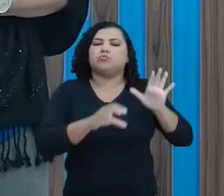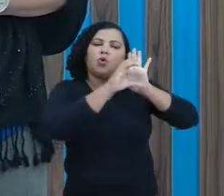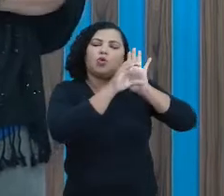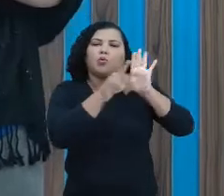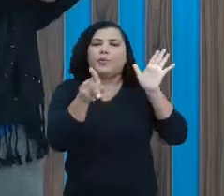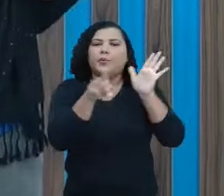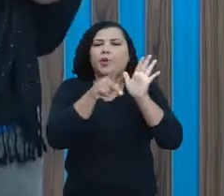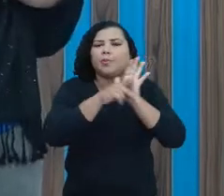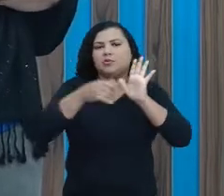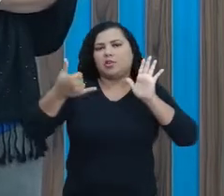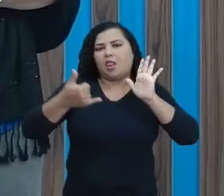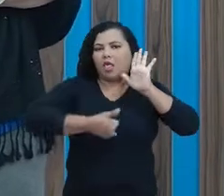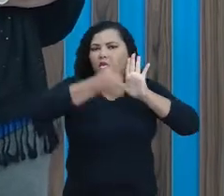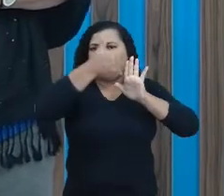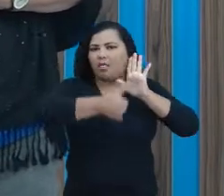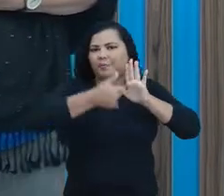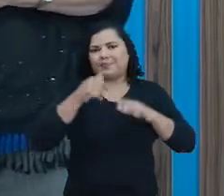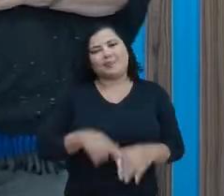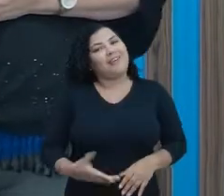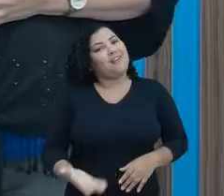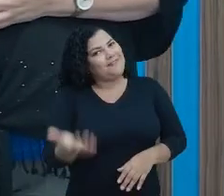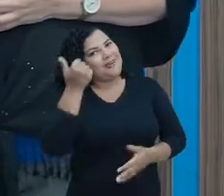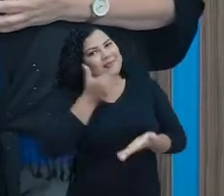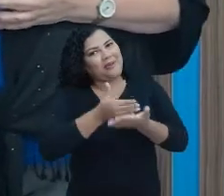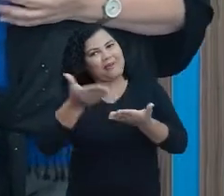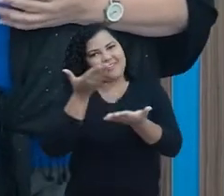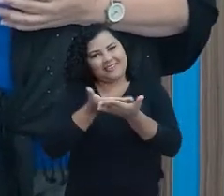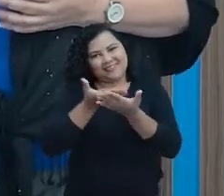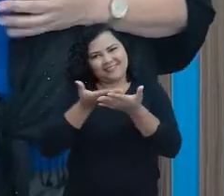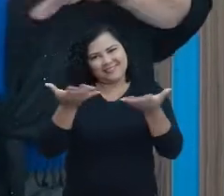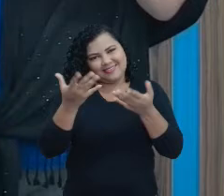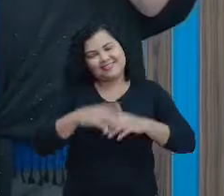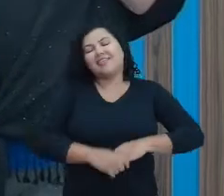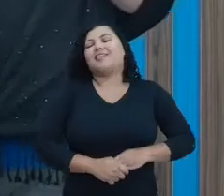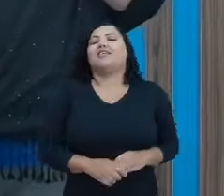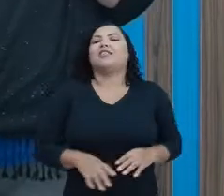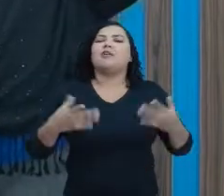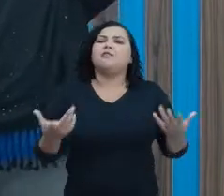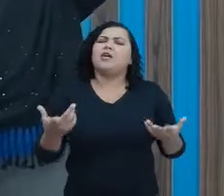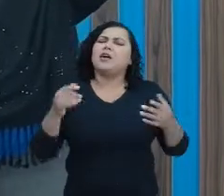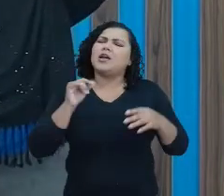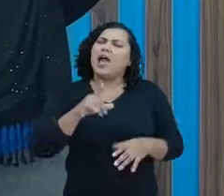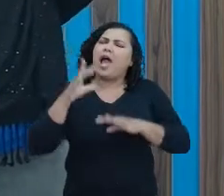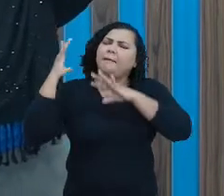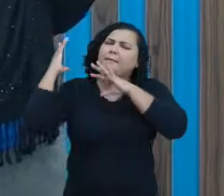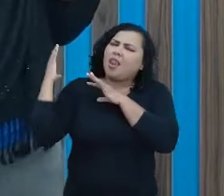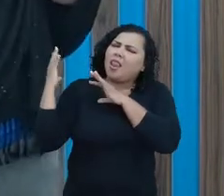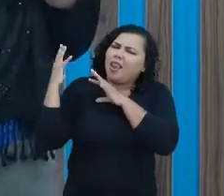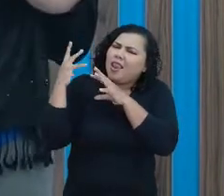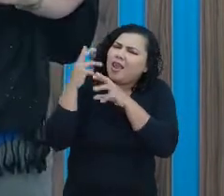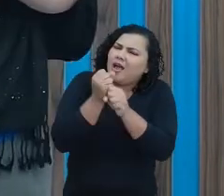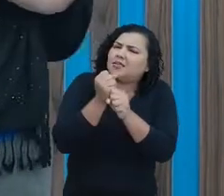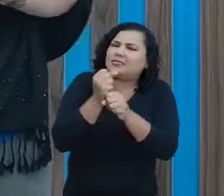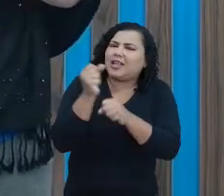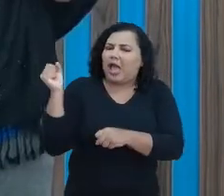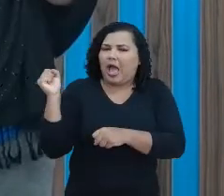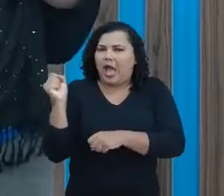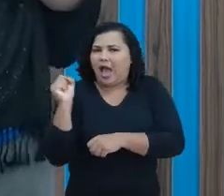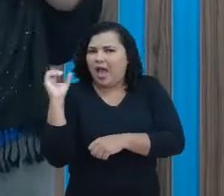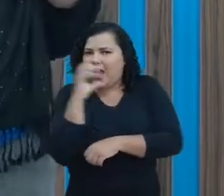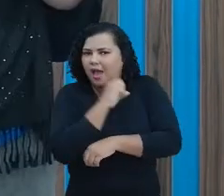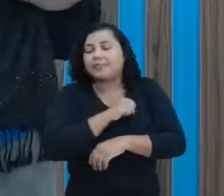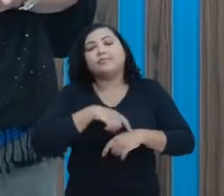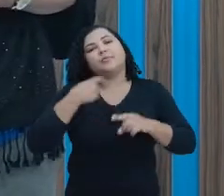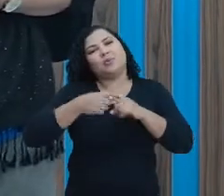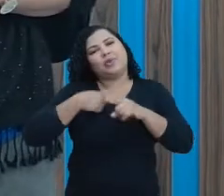iOS. Então, gente, bora lá, bora começar a nossa aula de hoje. A gente vai fazer uma brevíssima revisão,